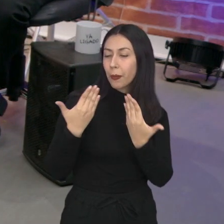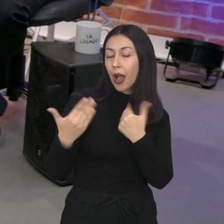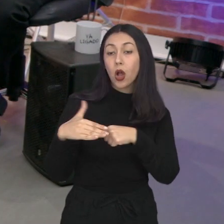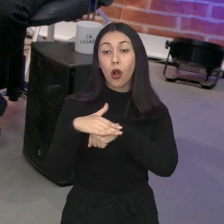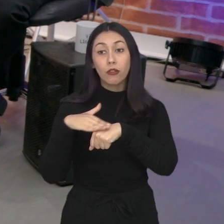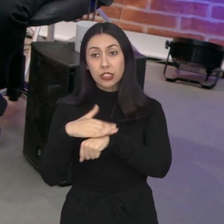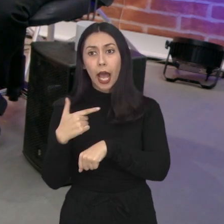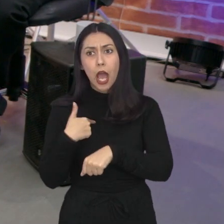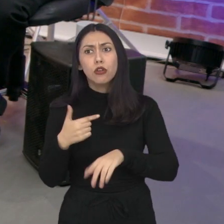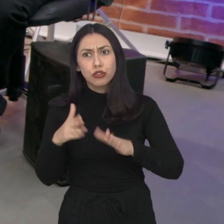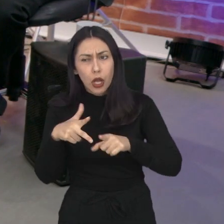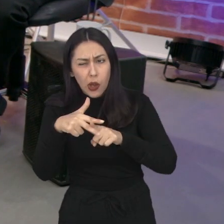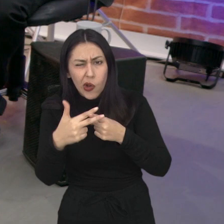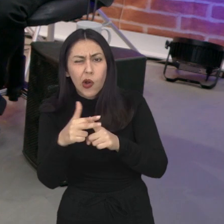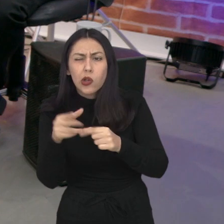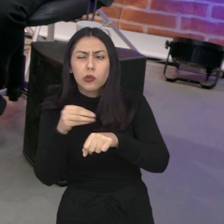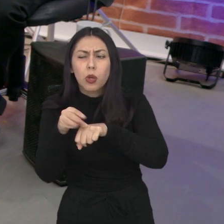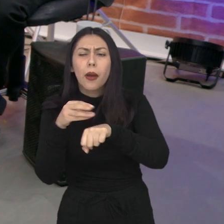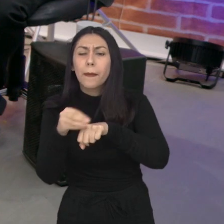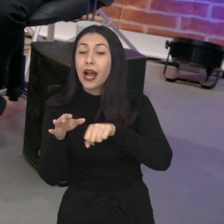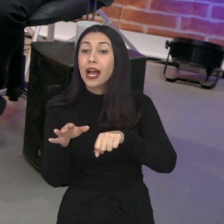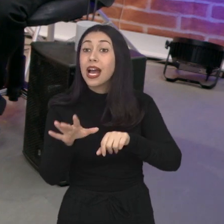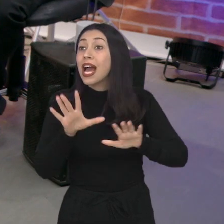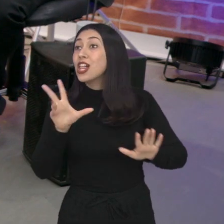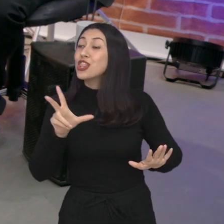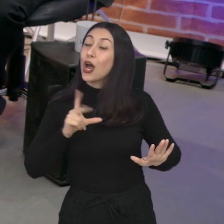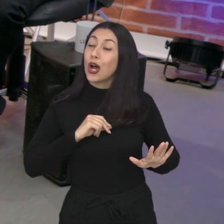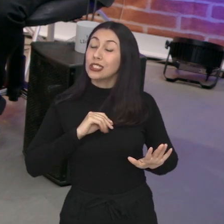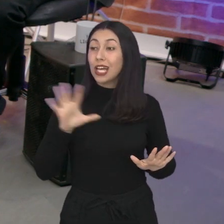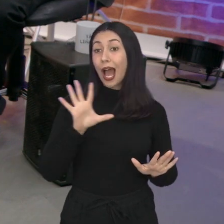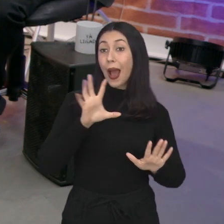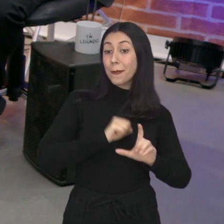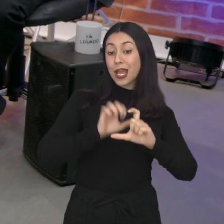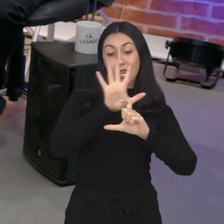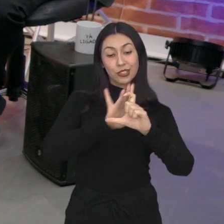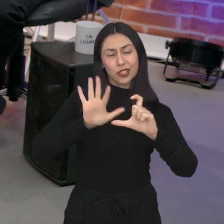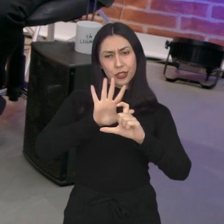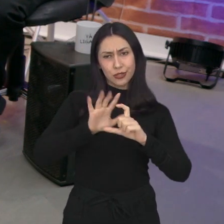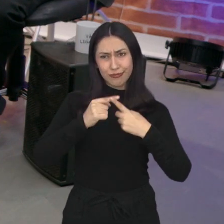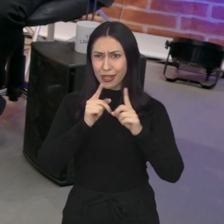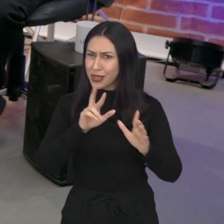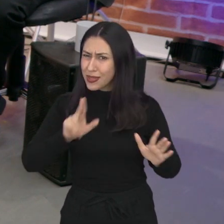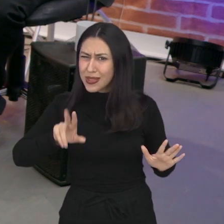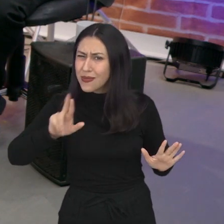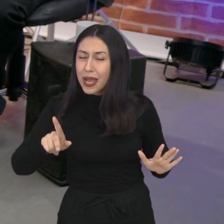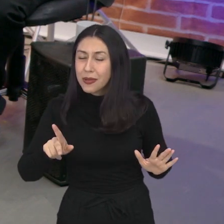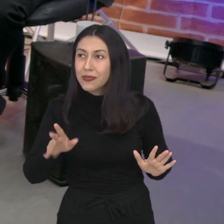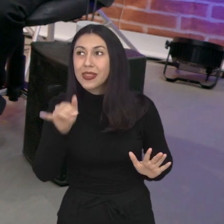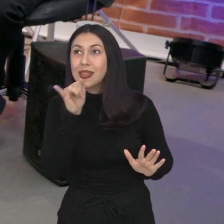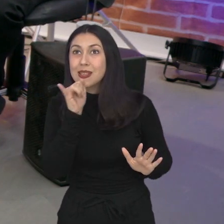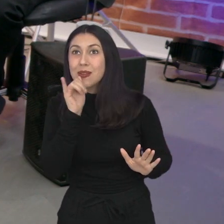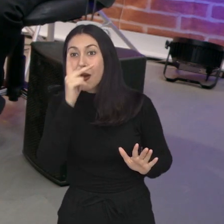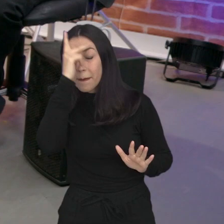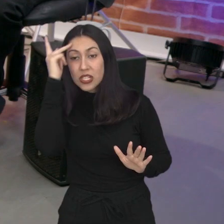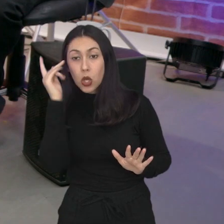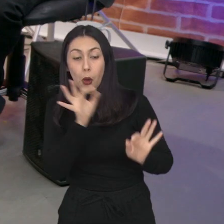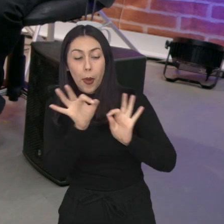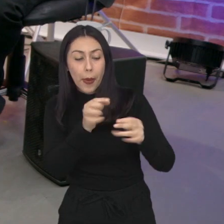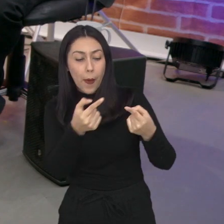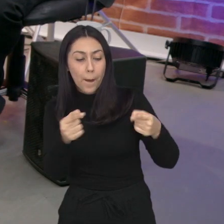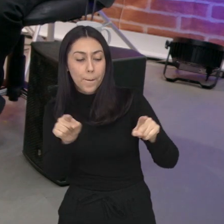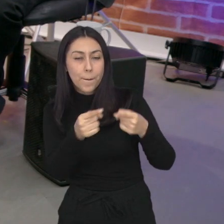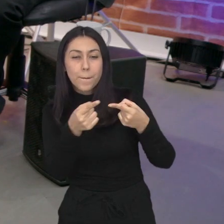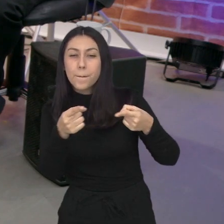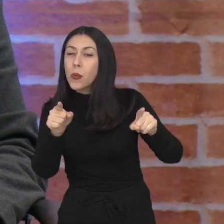comigo, eu começo a corrigir a pessoa, porque ela sempre fala, adorei sua charge, mas eu não faço charge. É que nem você falar pra uma pessoa que fez uma música e